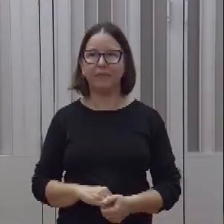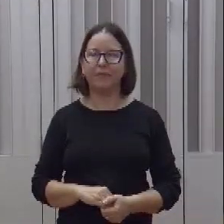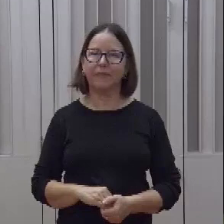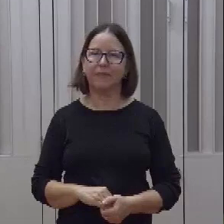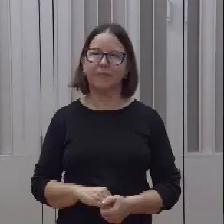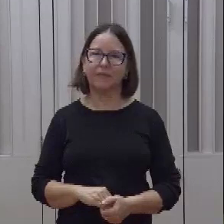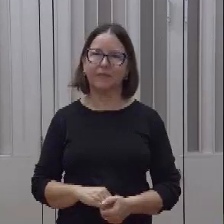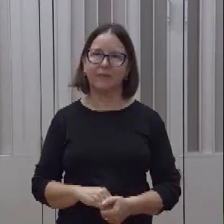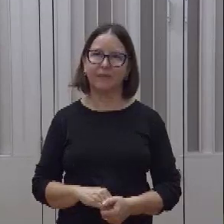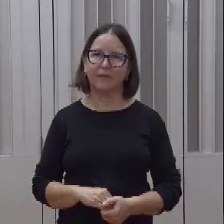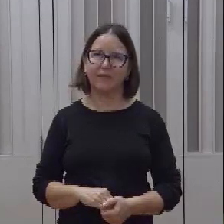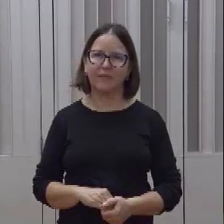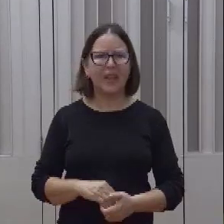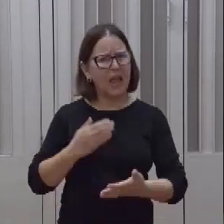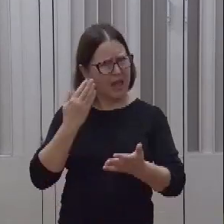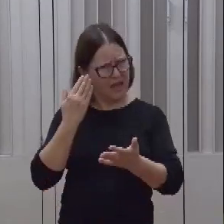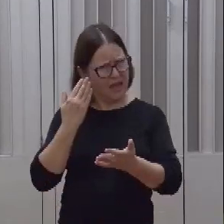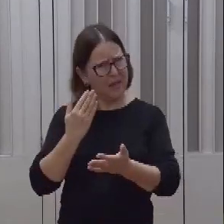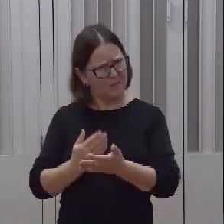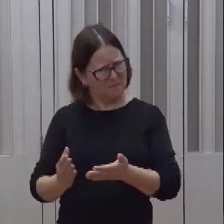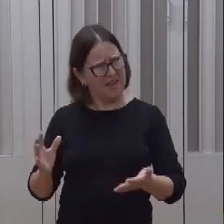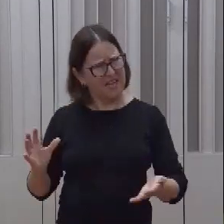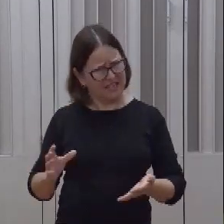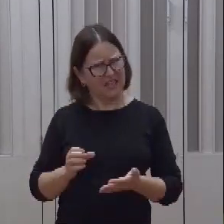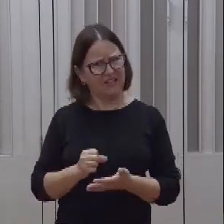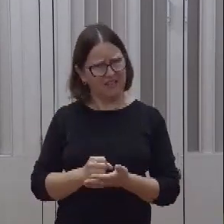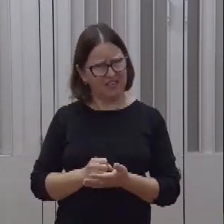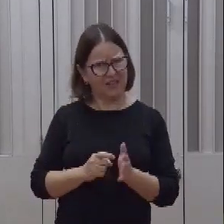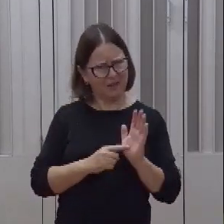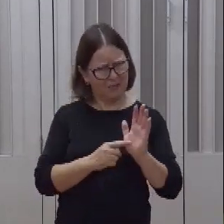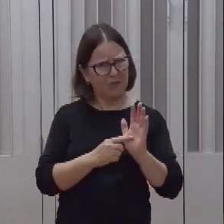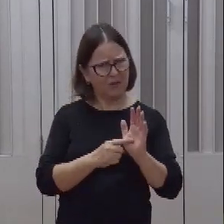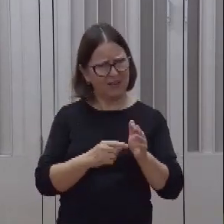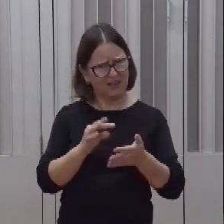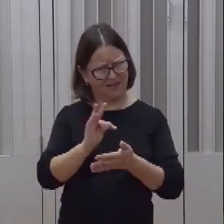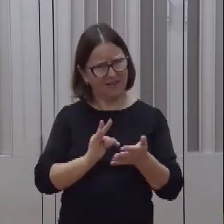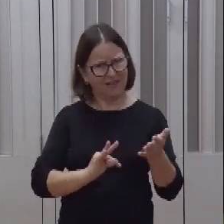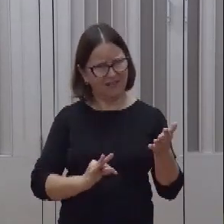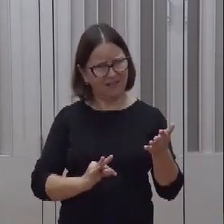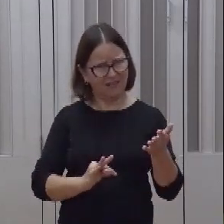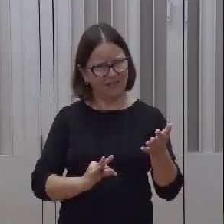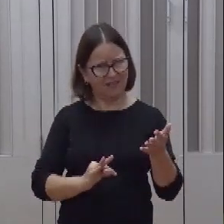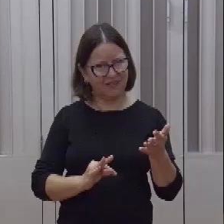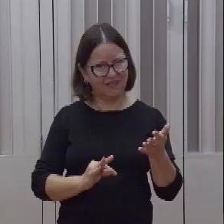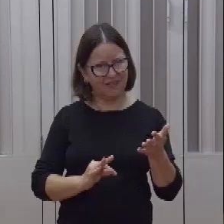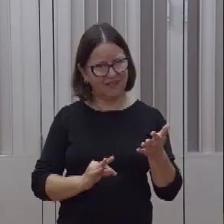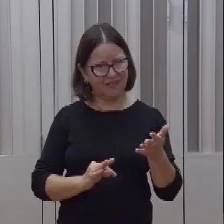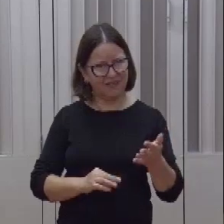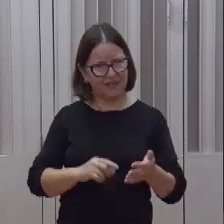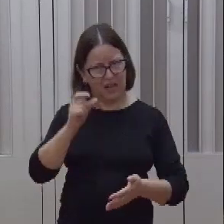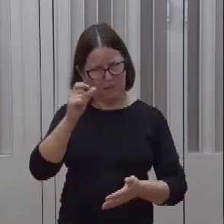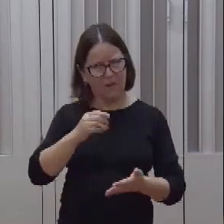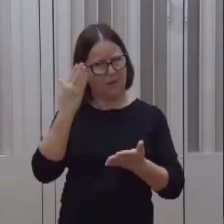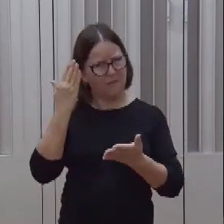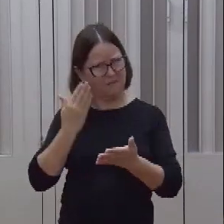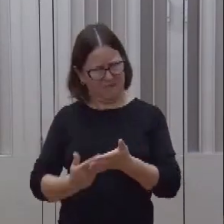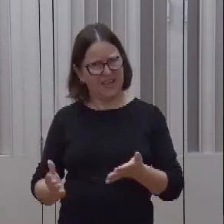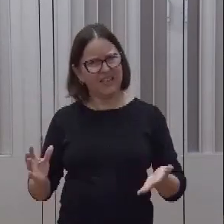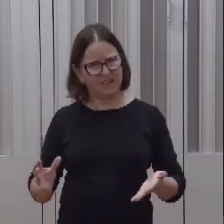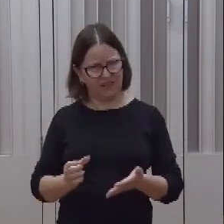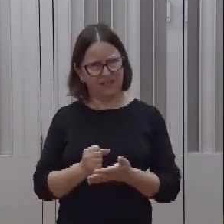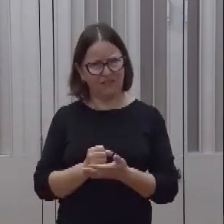É perda de salvação que está em voga aqui? O sujeito vai perder a